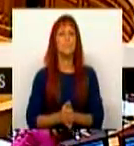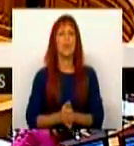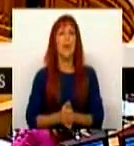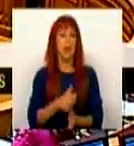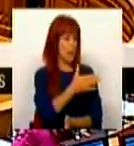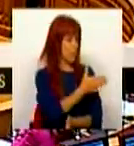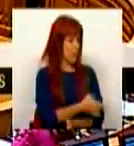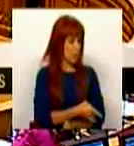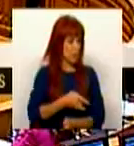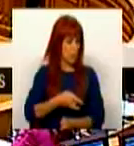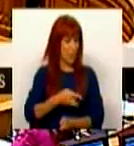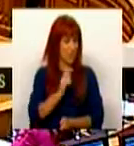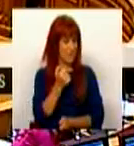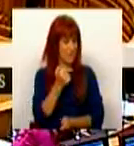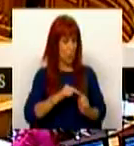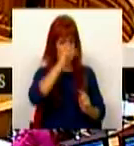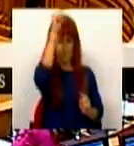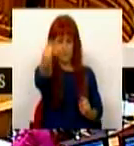entre 1995...